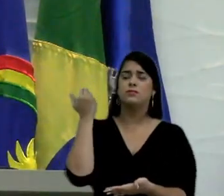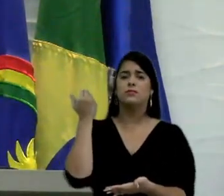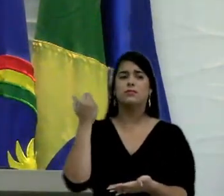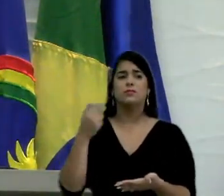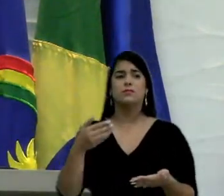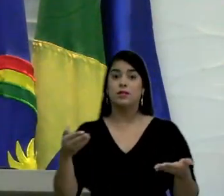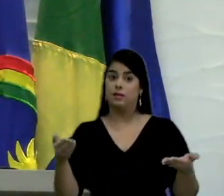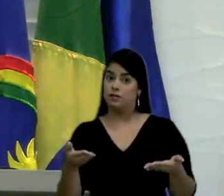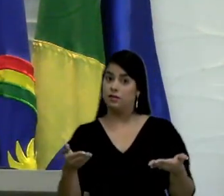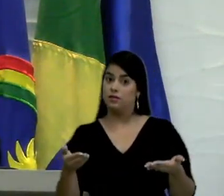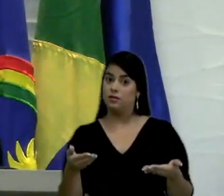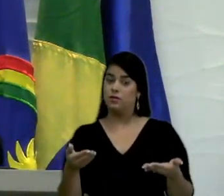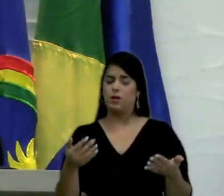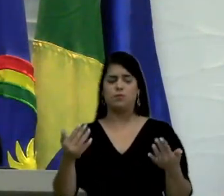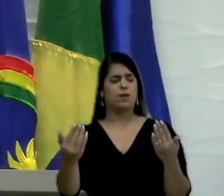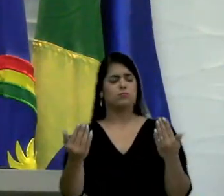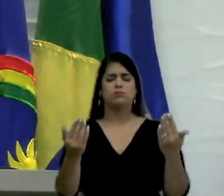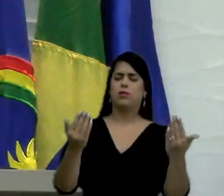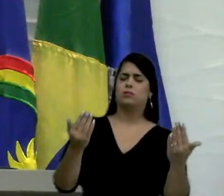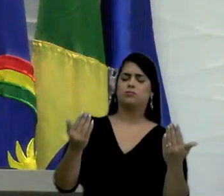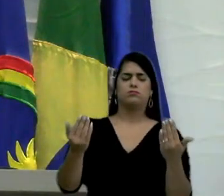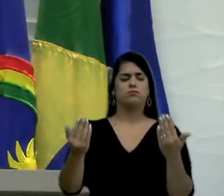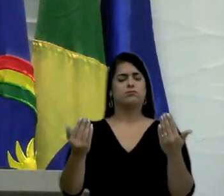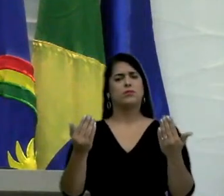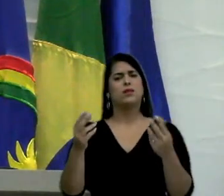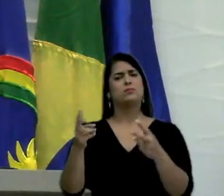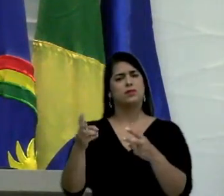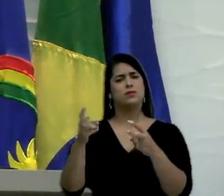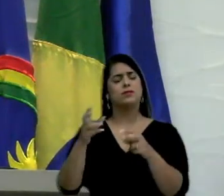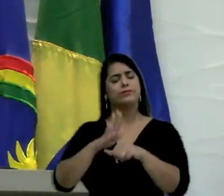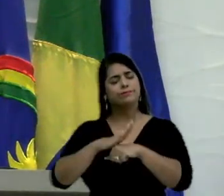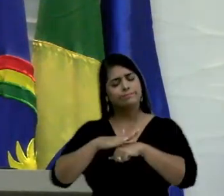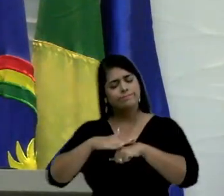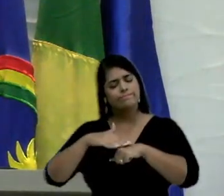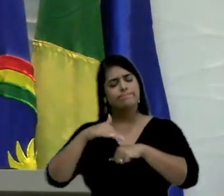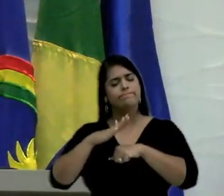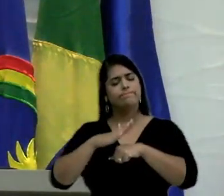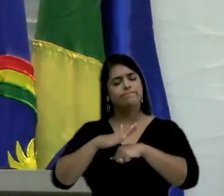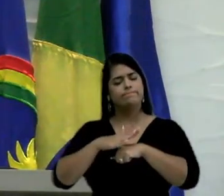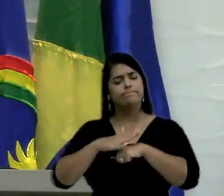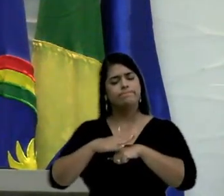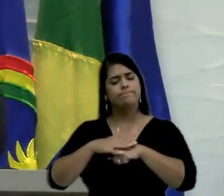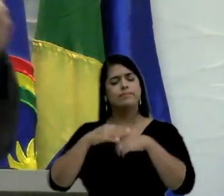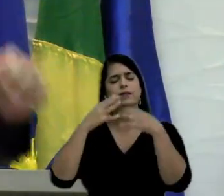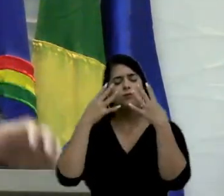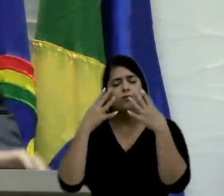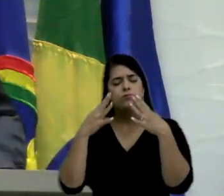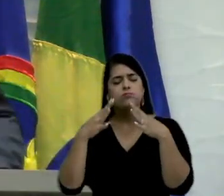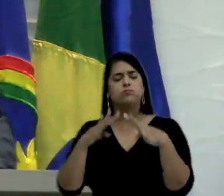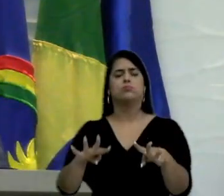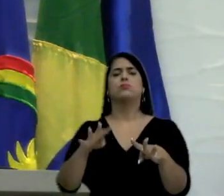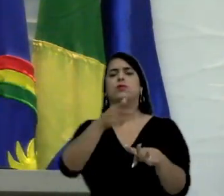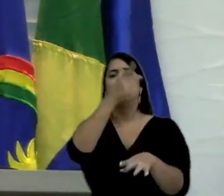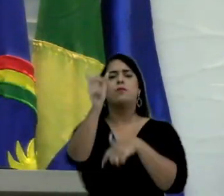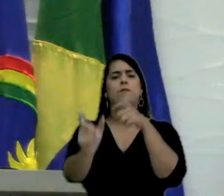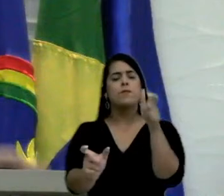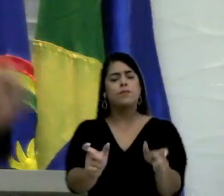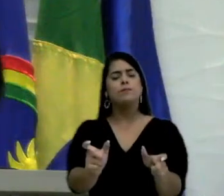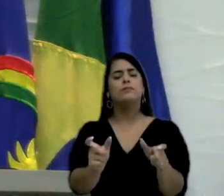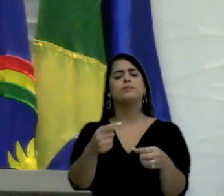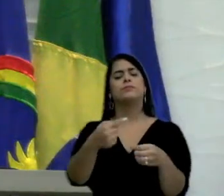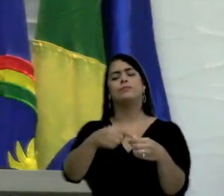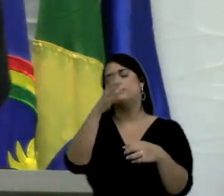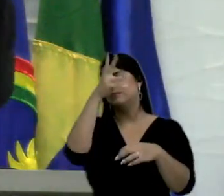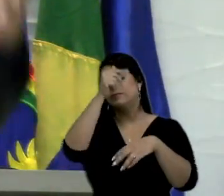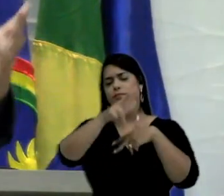acontece no presente analisem com carinho analisem como verdadeiros sentenses não se